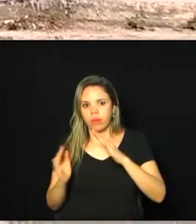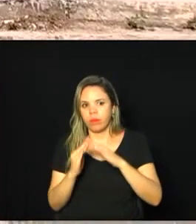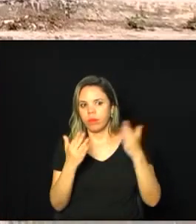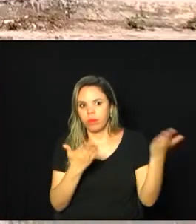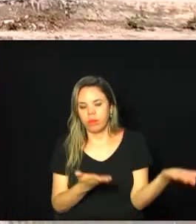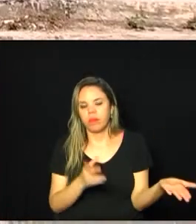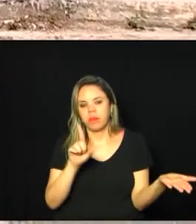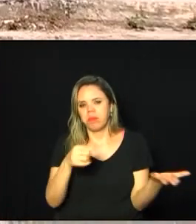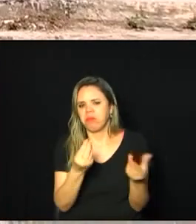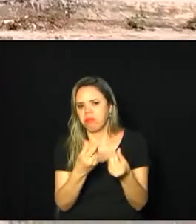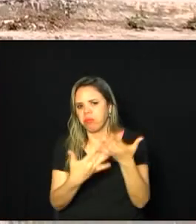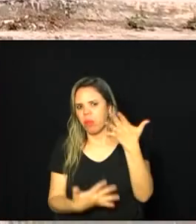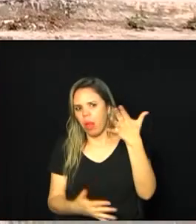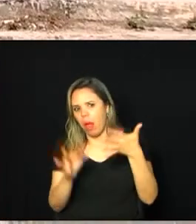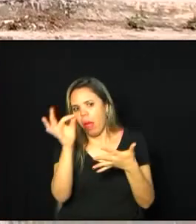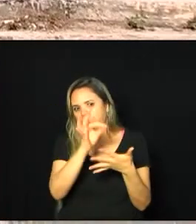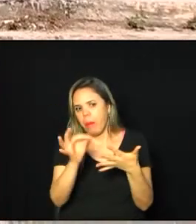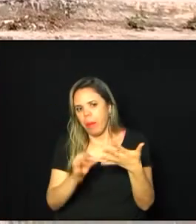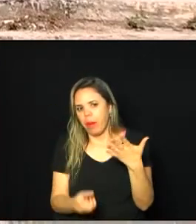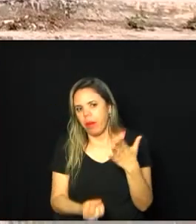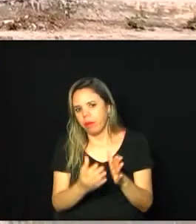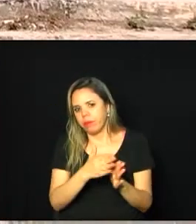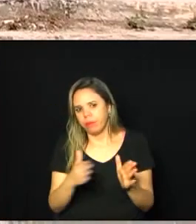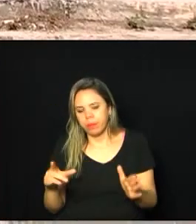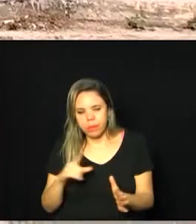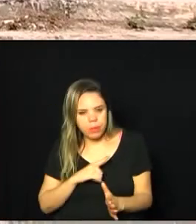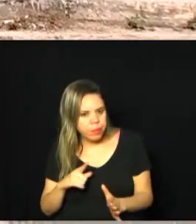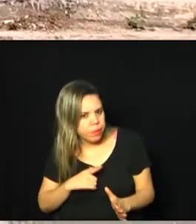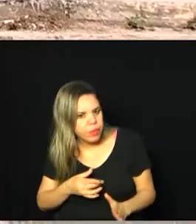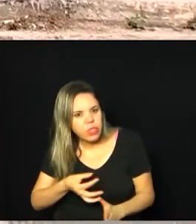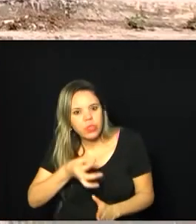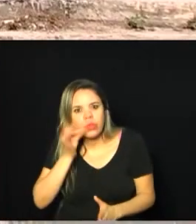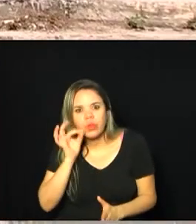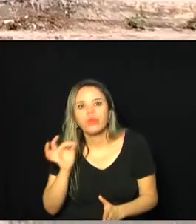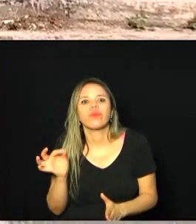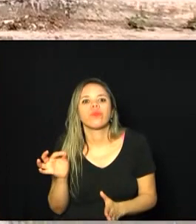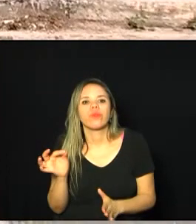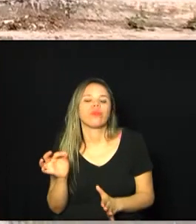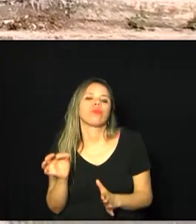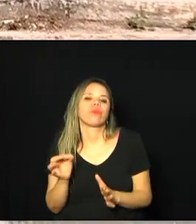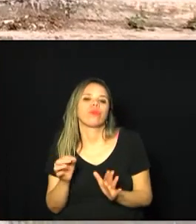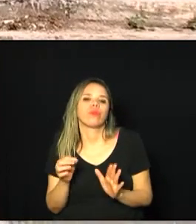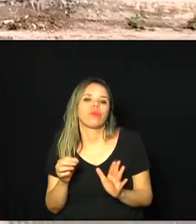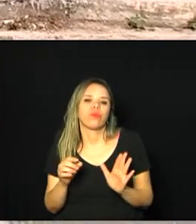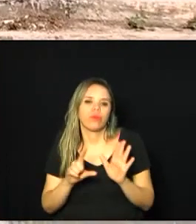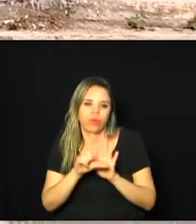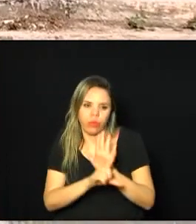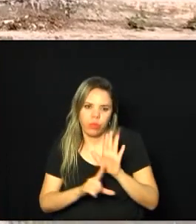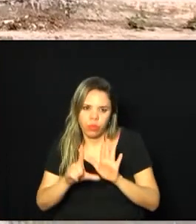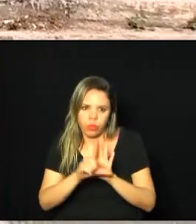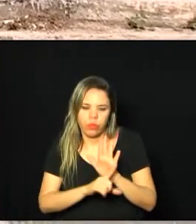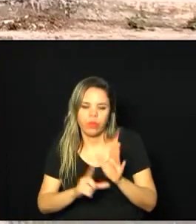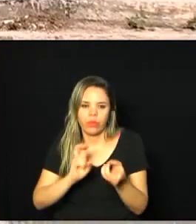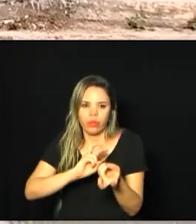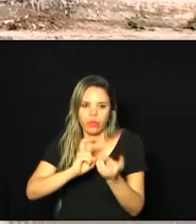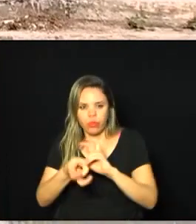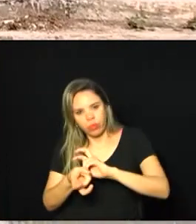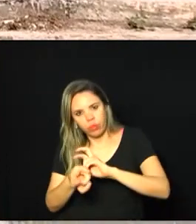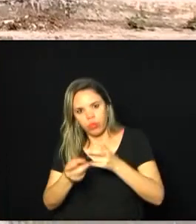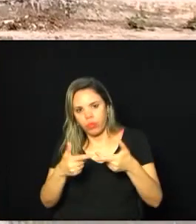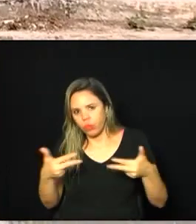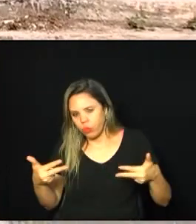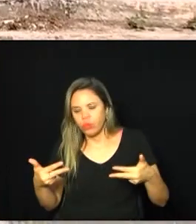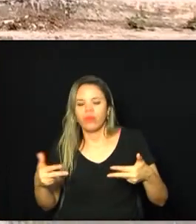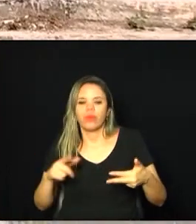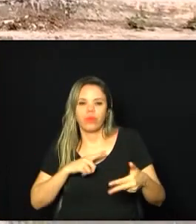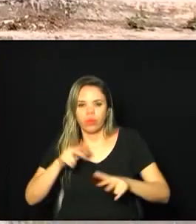Sim, muitas atividades acontecem. Nós temos o café com literatura, temos karatê, budô, né?